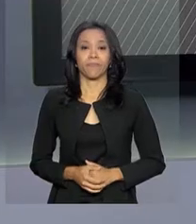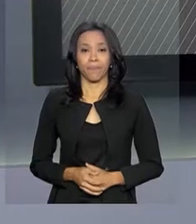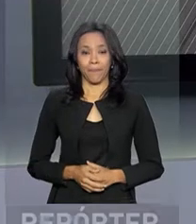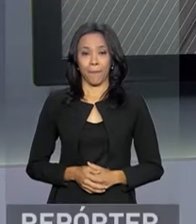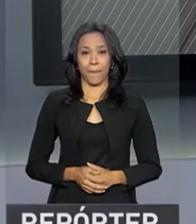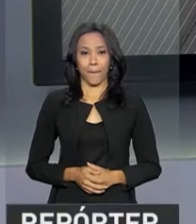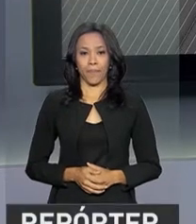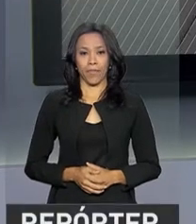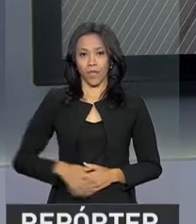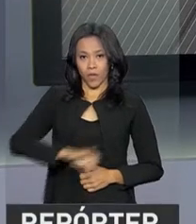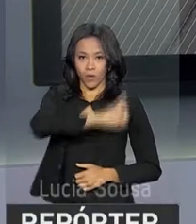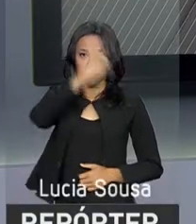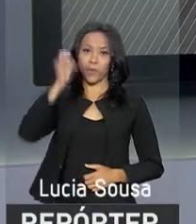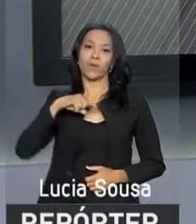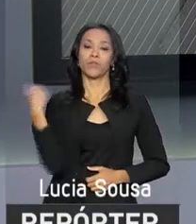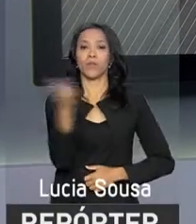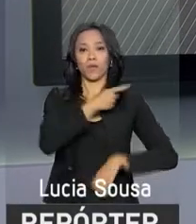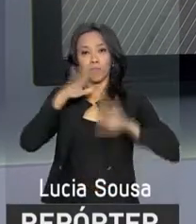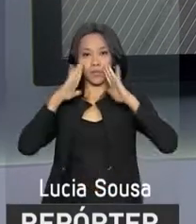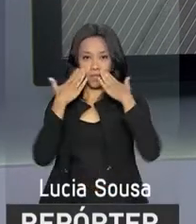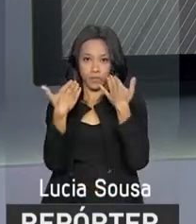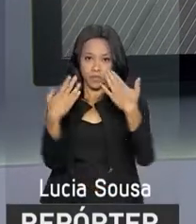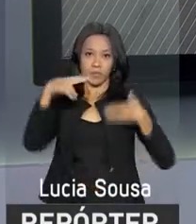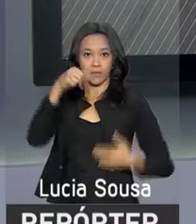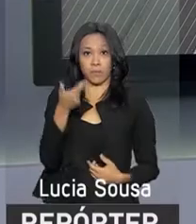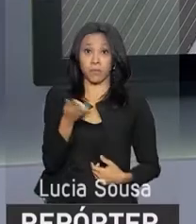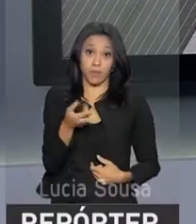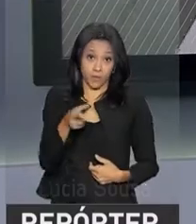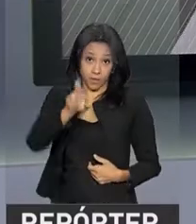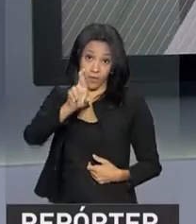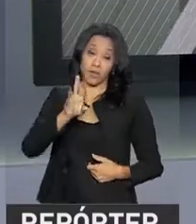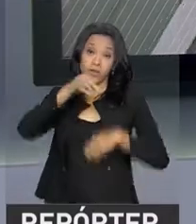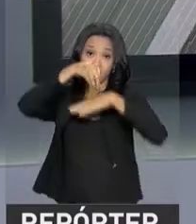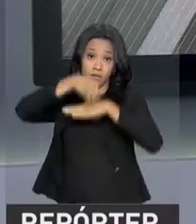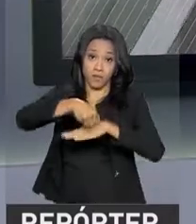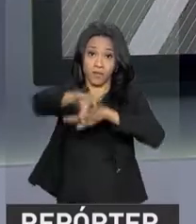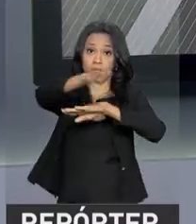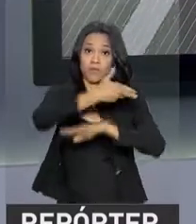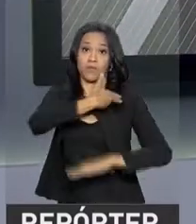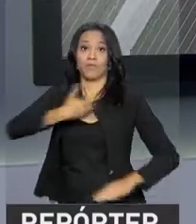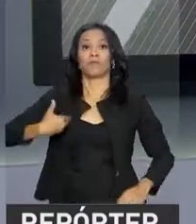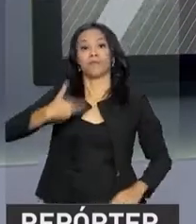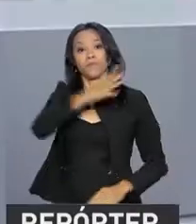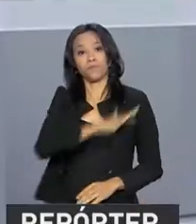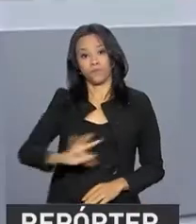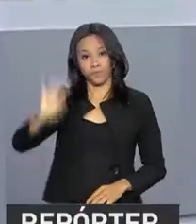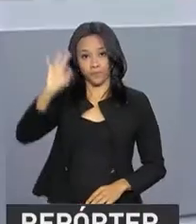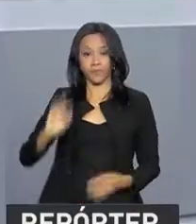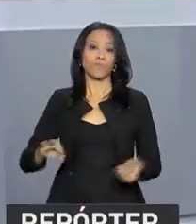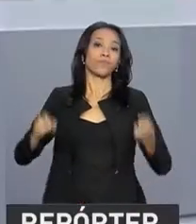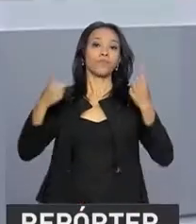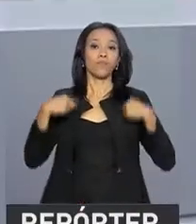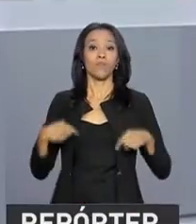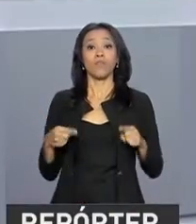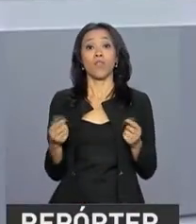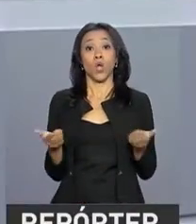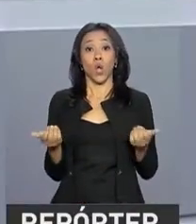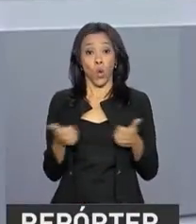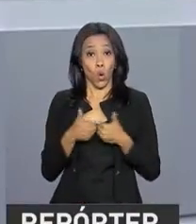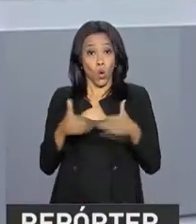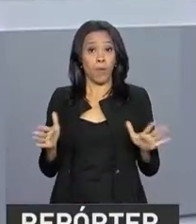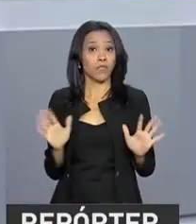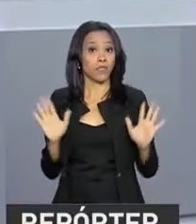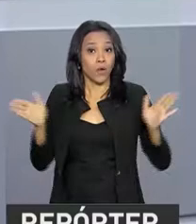o la no ar mais uma edição do repórter nbr e as notícias do governo federal começa a funcionar